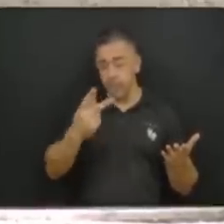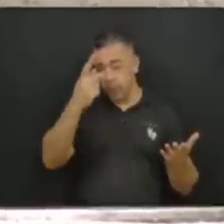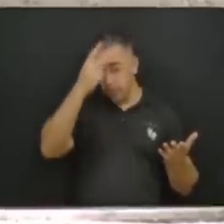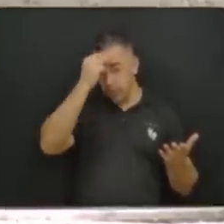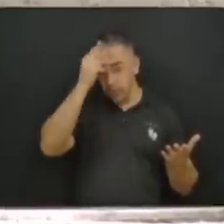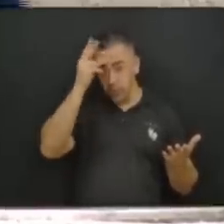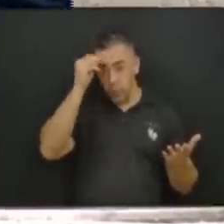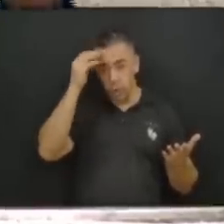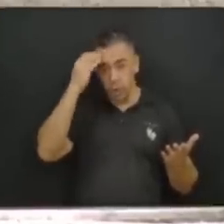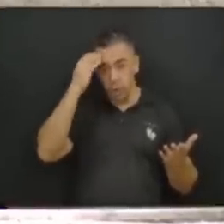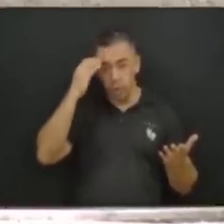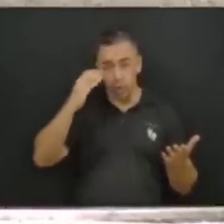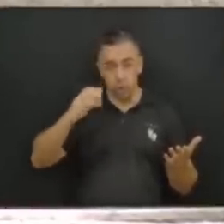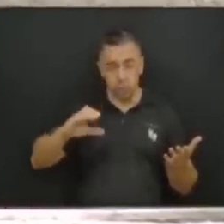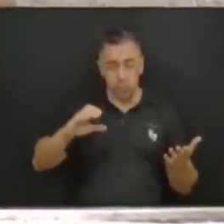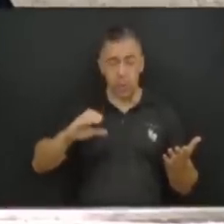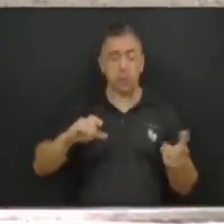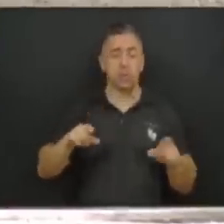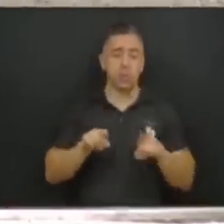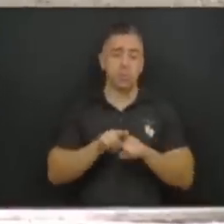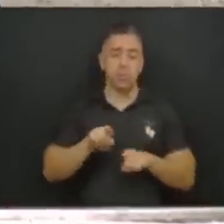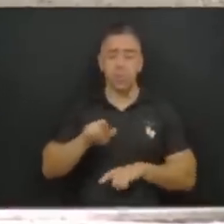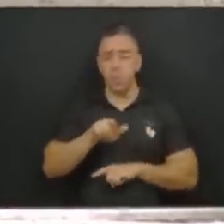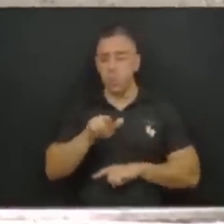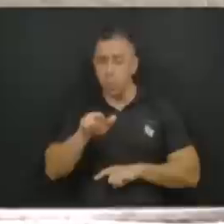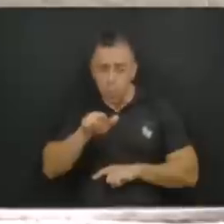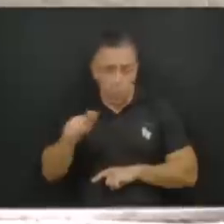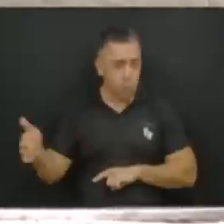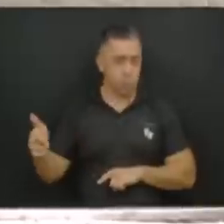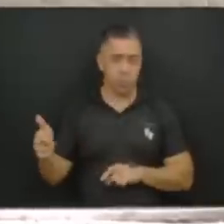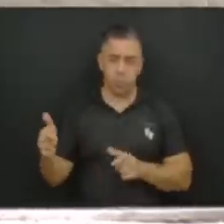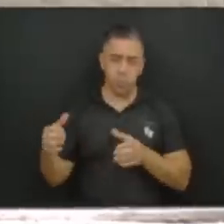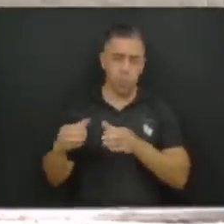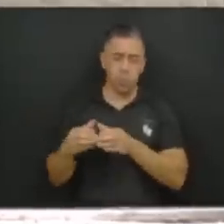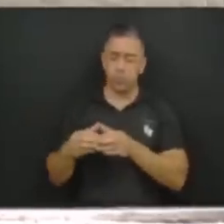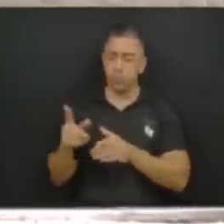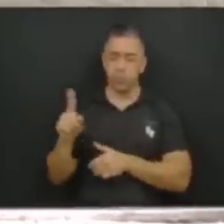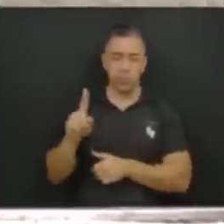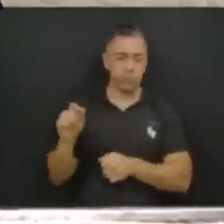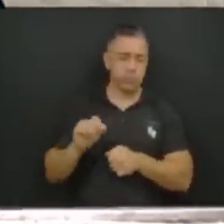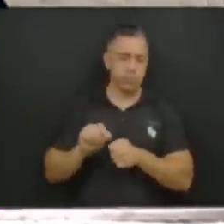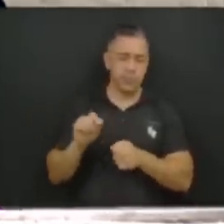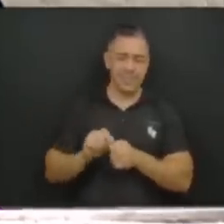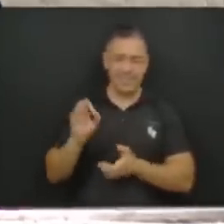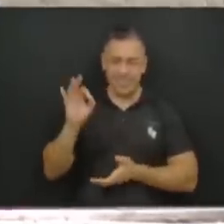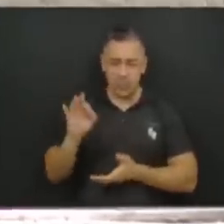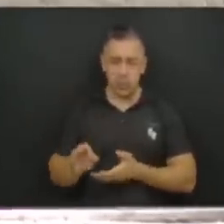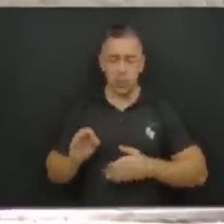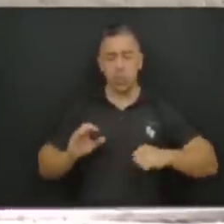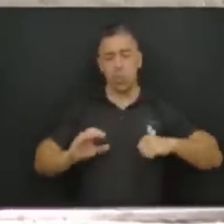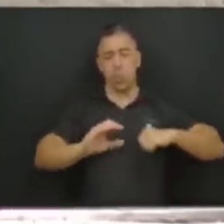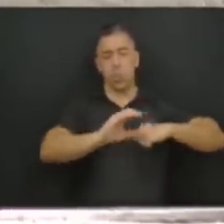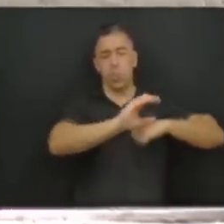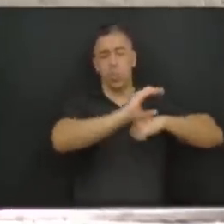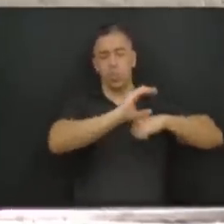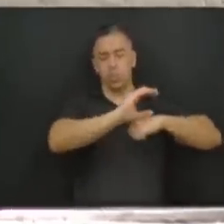ou seja quem mais for não está cumprindo O que é constitucional